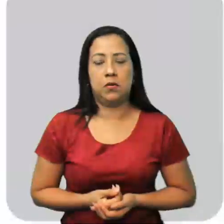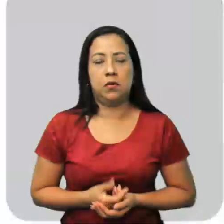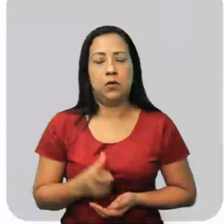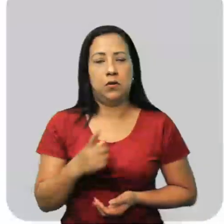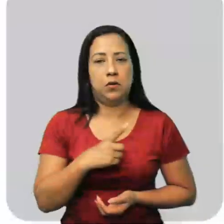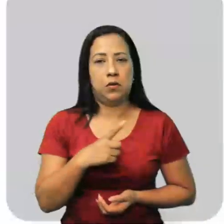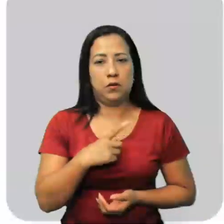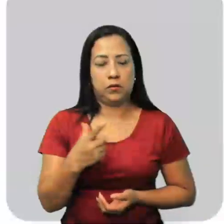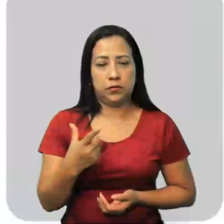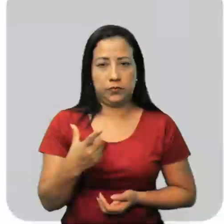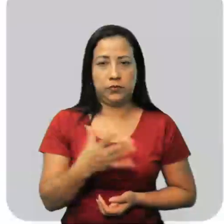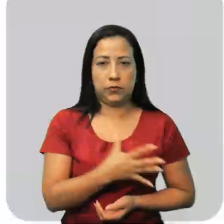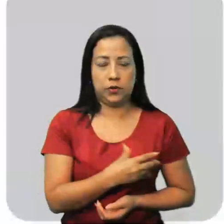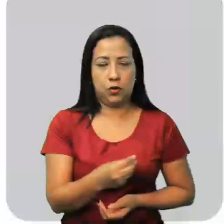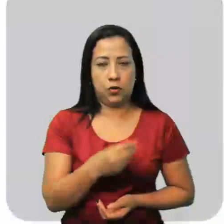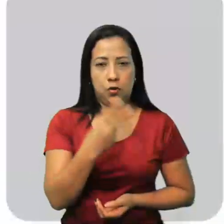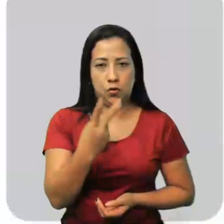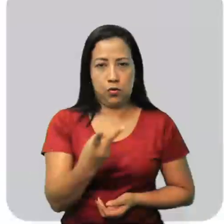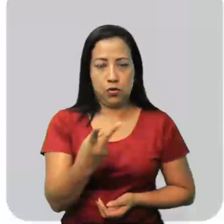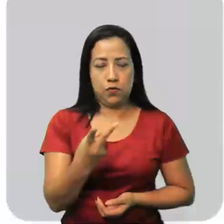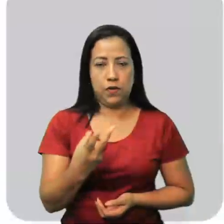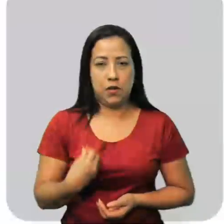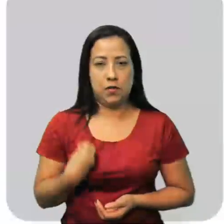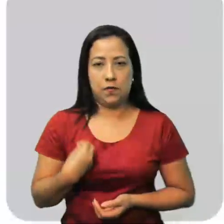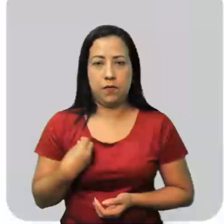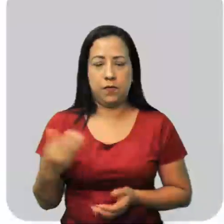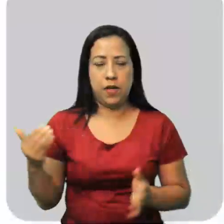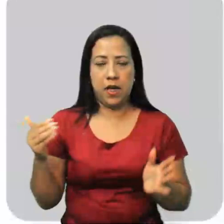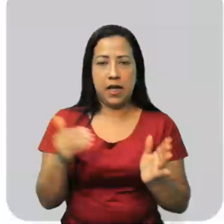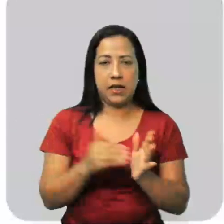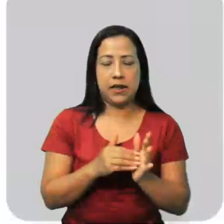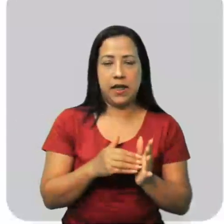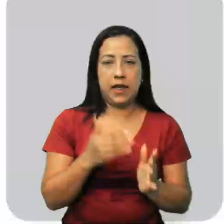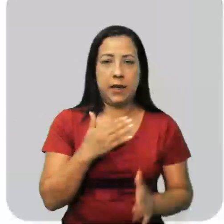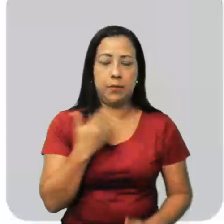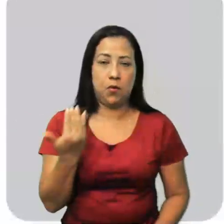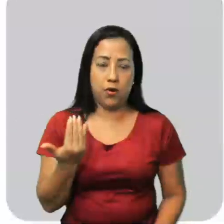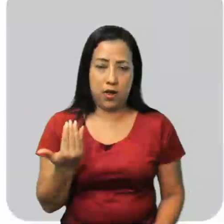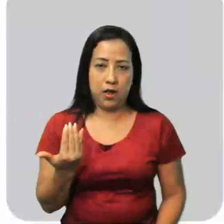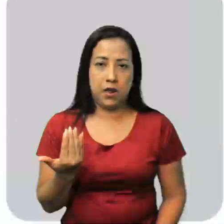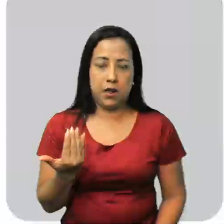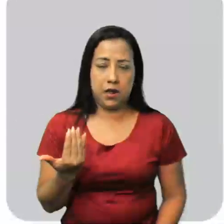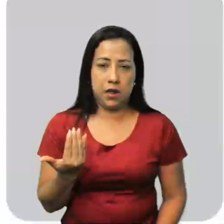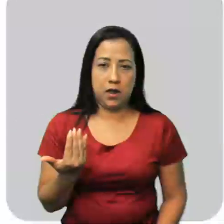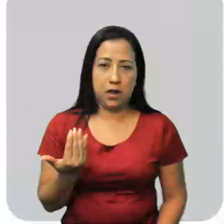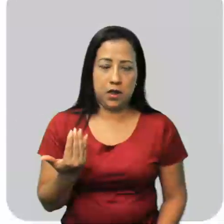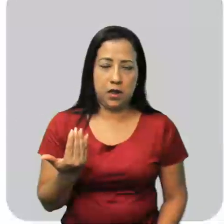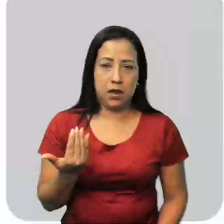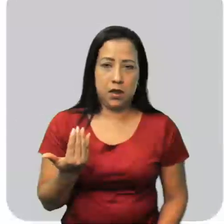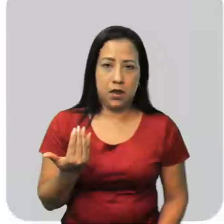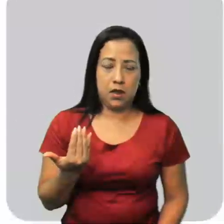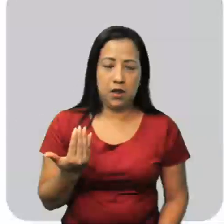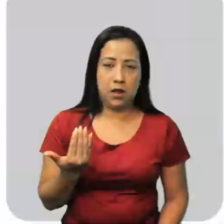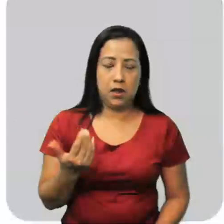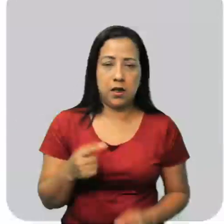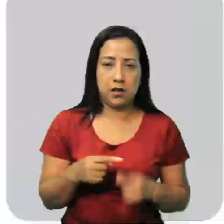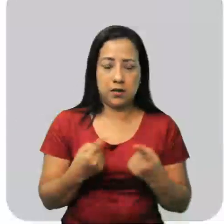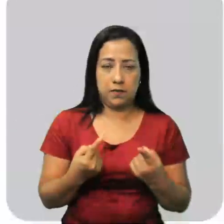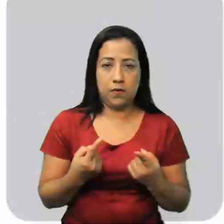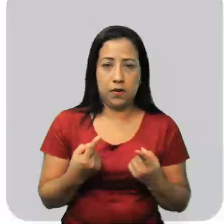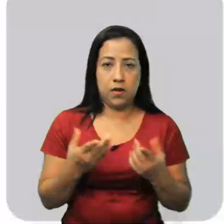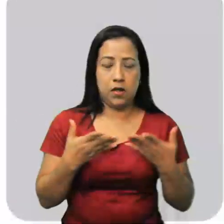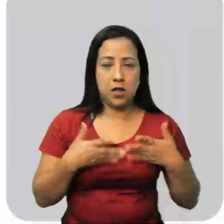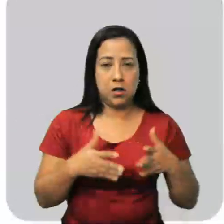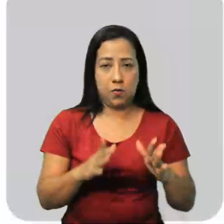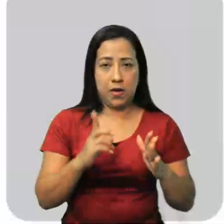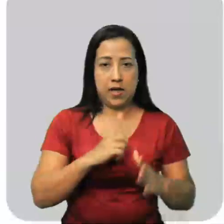isso é a única certeza que eu tenho que eu vou morrer, vai morrer 2, vai ficar 2, portanto, foi nulo. Morreu 2, ficou 2. Se nós